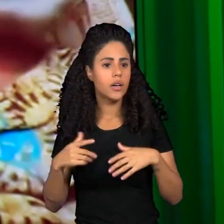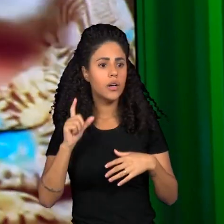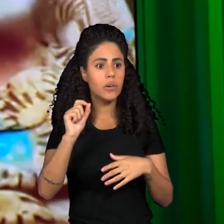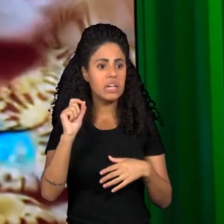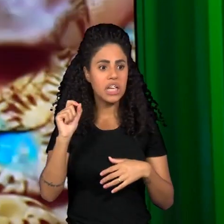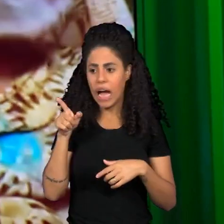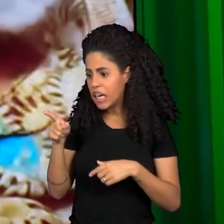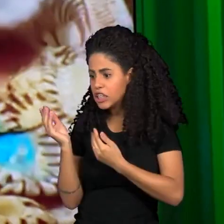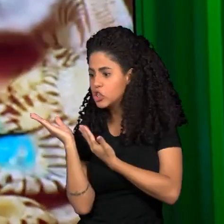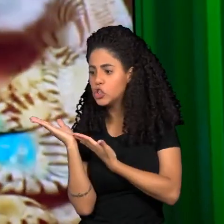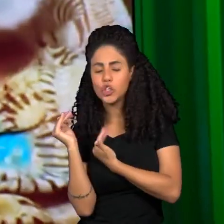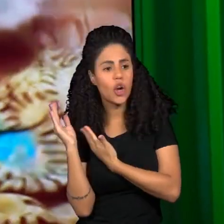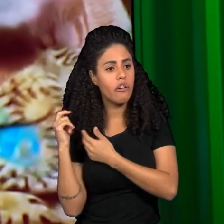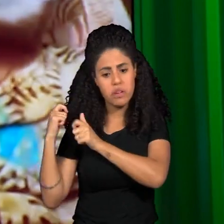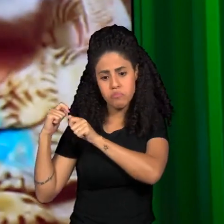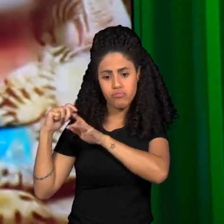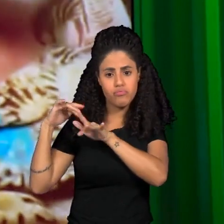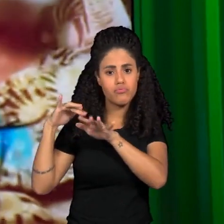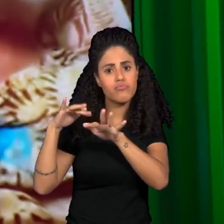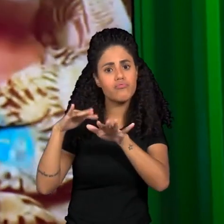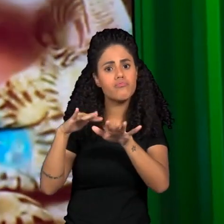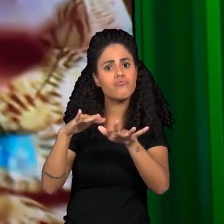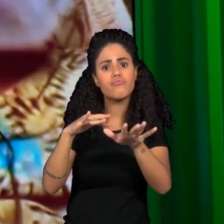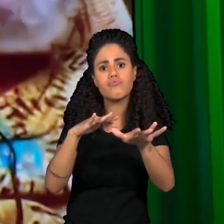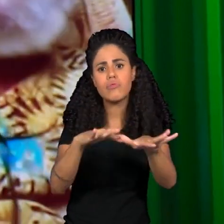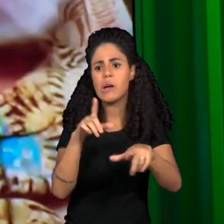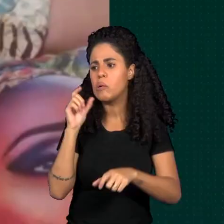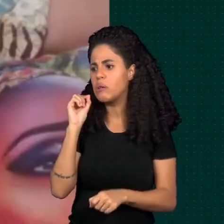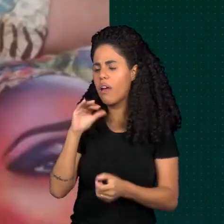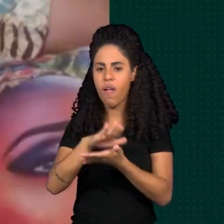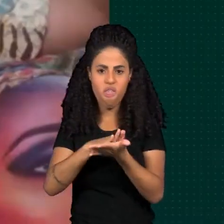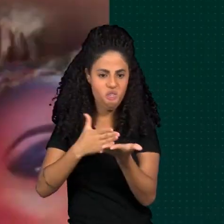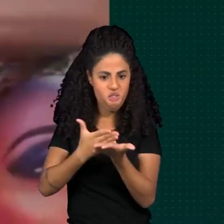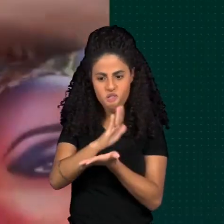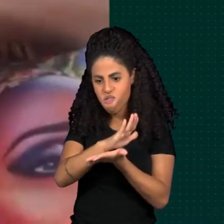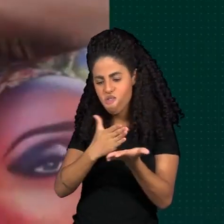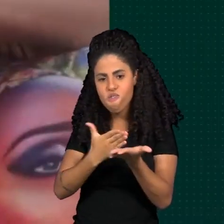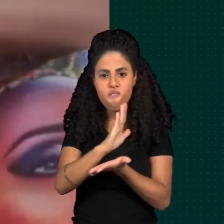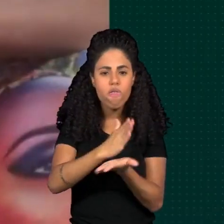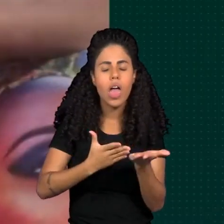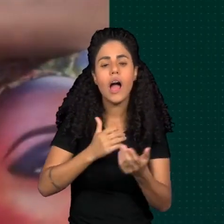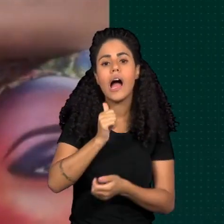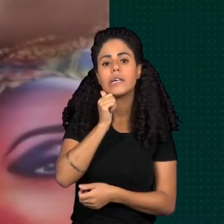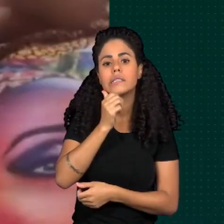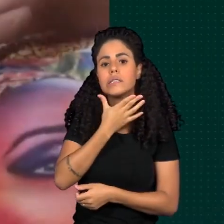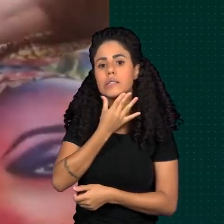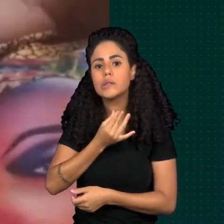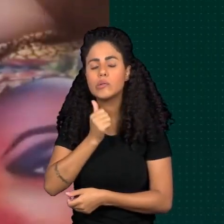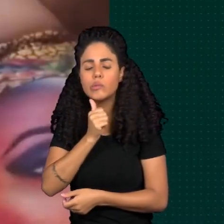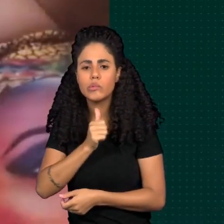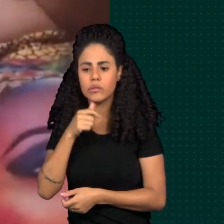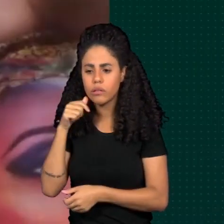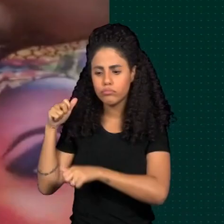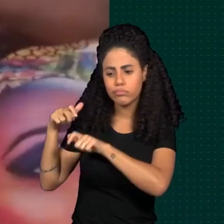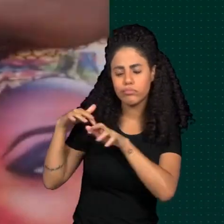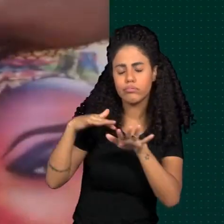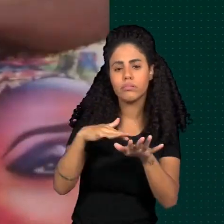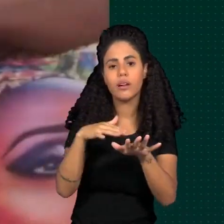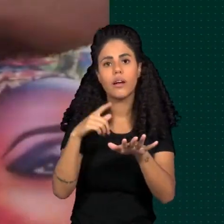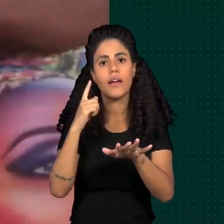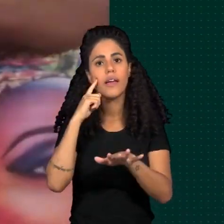aqueles jovens estavam ali com o intuito de incomodar. Como é que foi a recepção nas galerias? A princípio